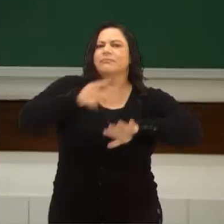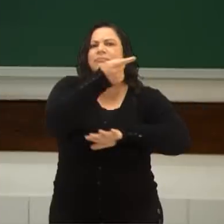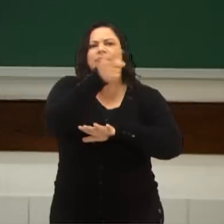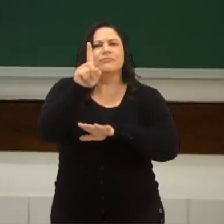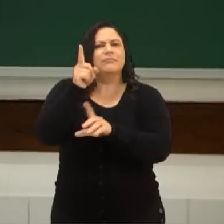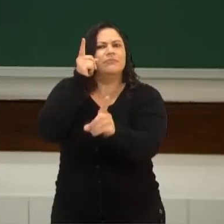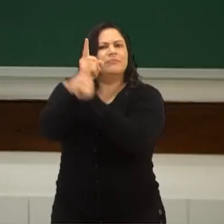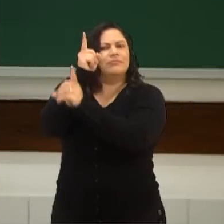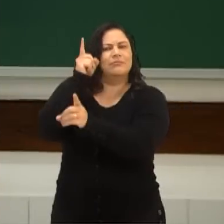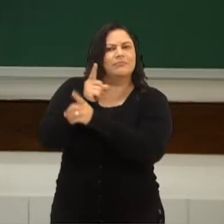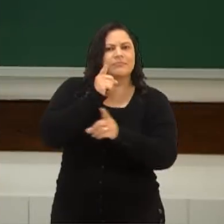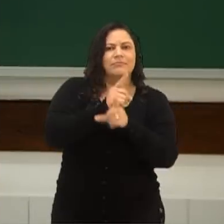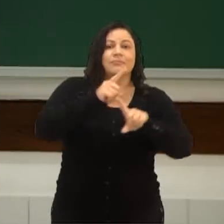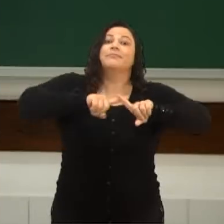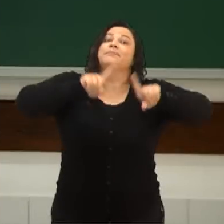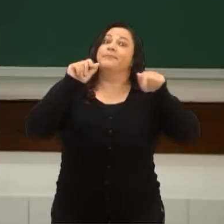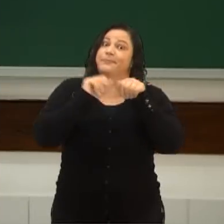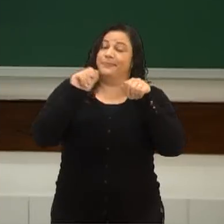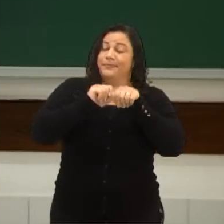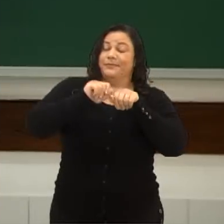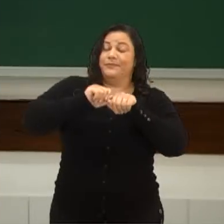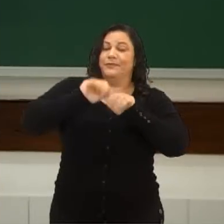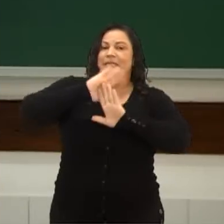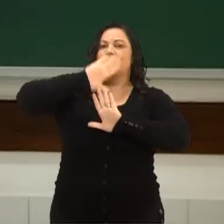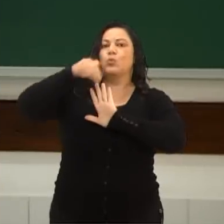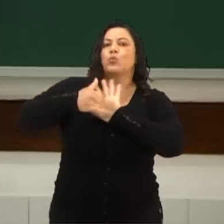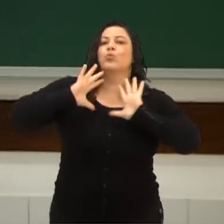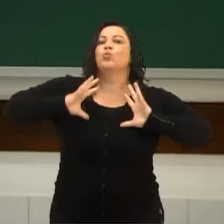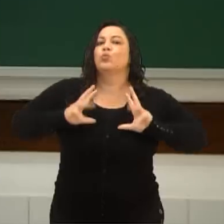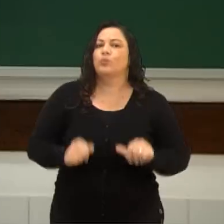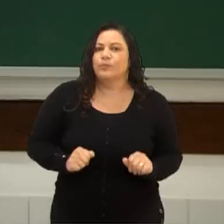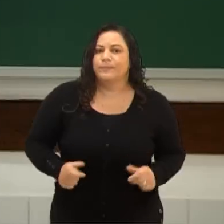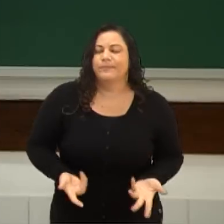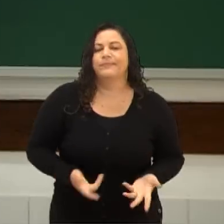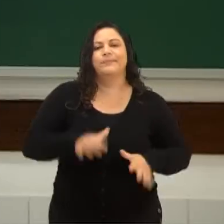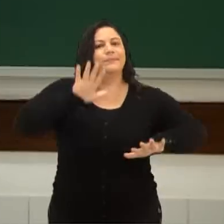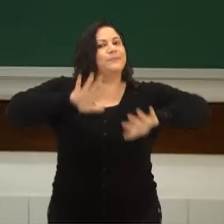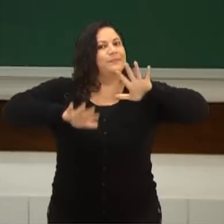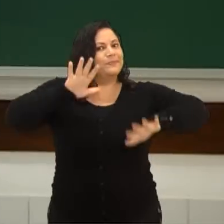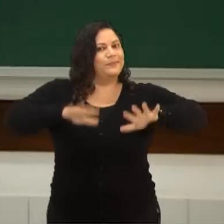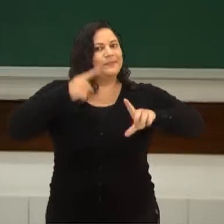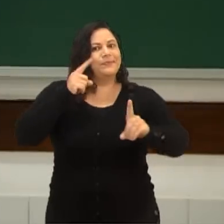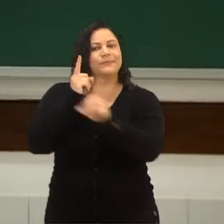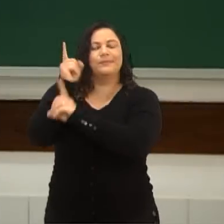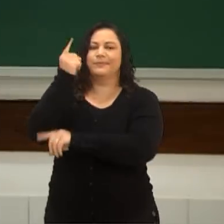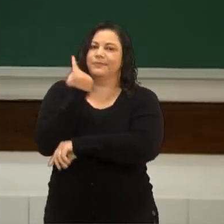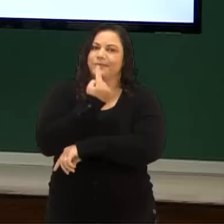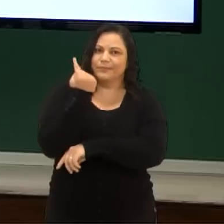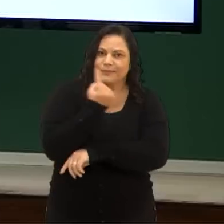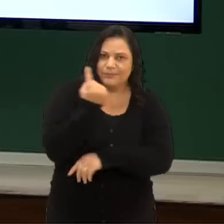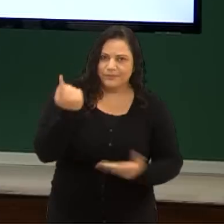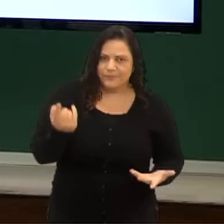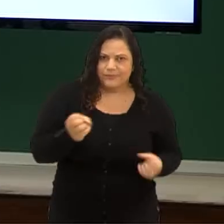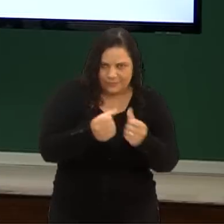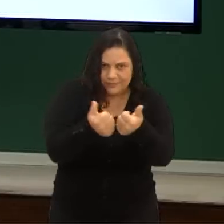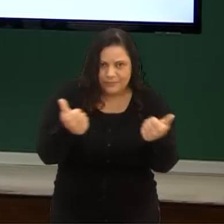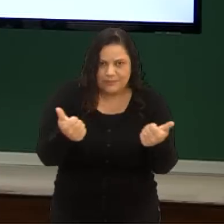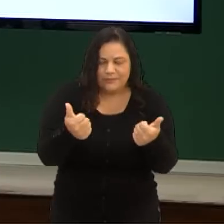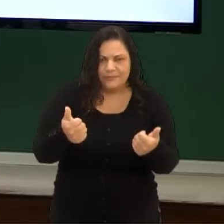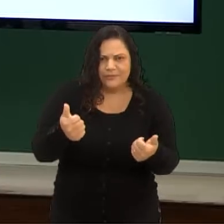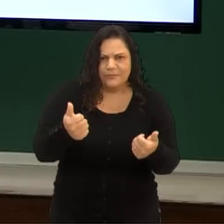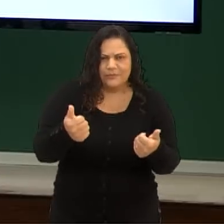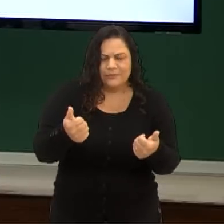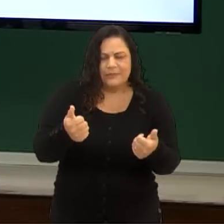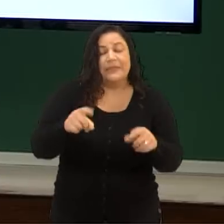precisar fazer todos. Sim, às vezes você vai precisar achar um, tudo bem? Tá, professor, você vai ensinar as duas coisas?